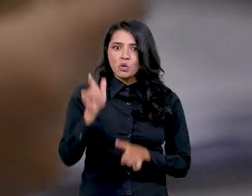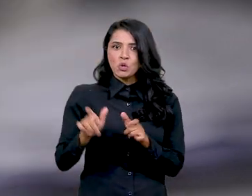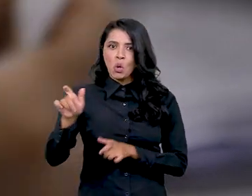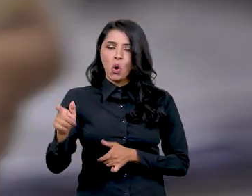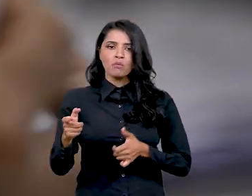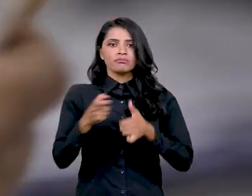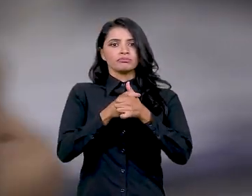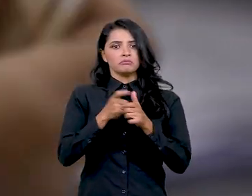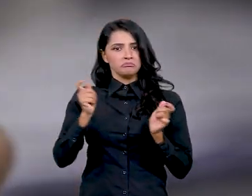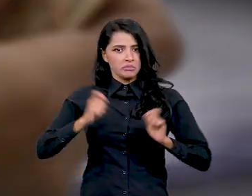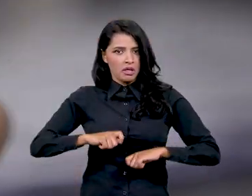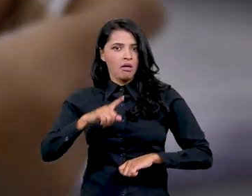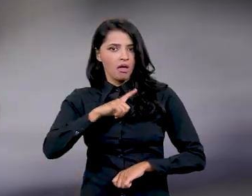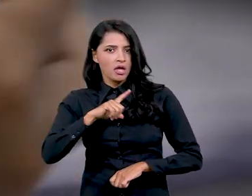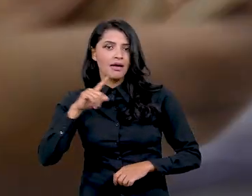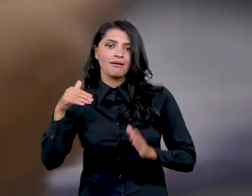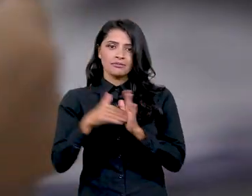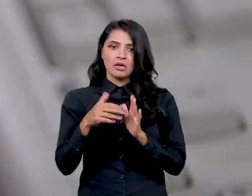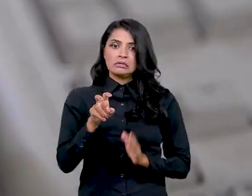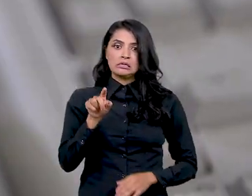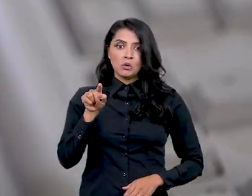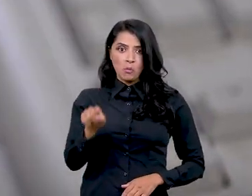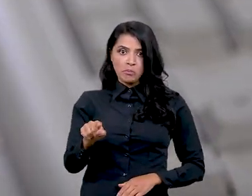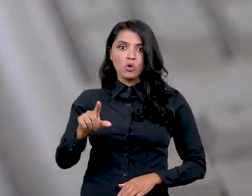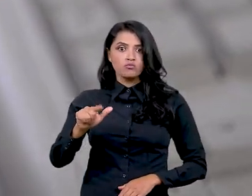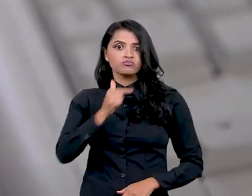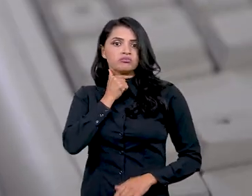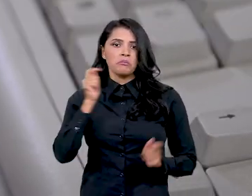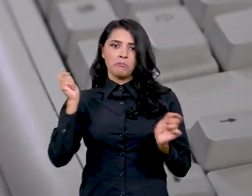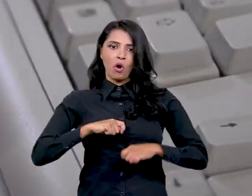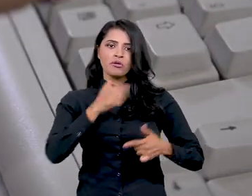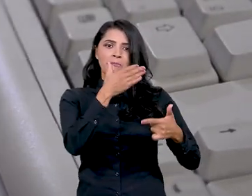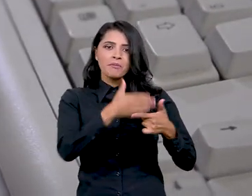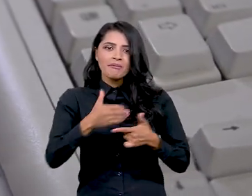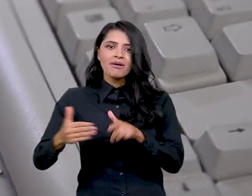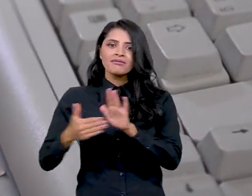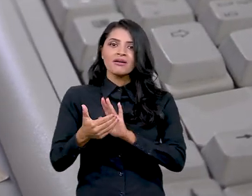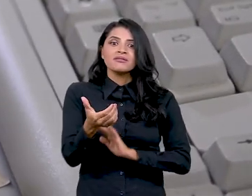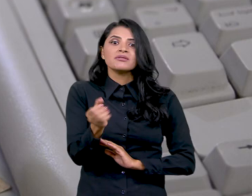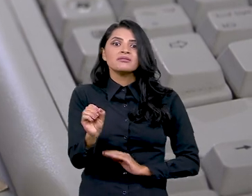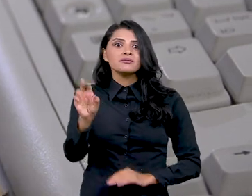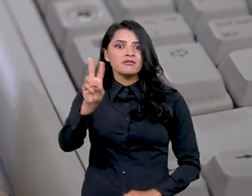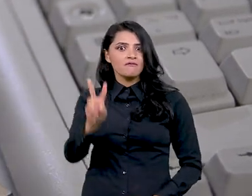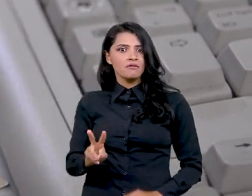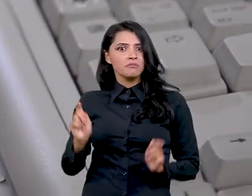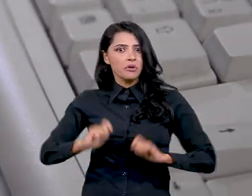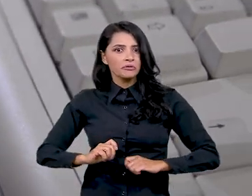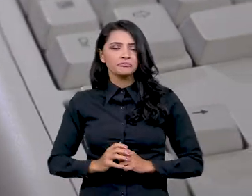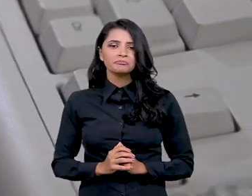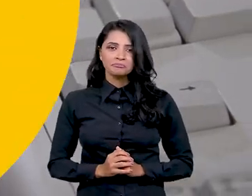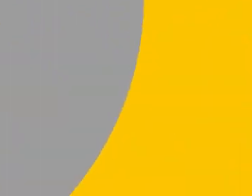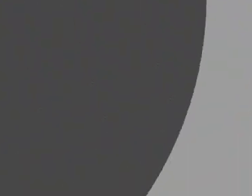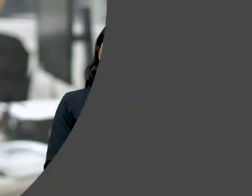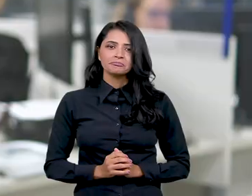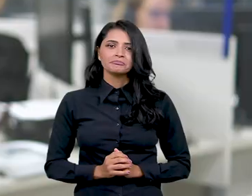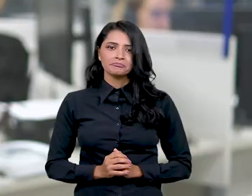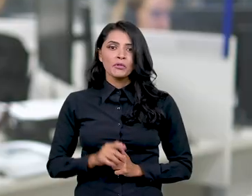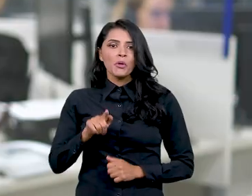milhões de inadimplentes. Quem tem dívidas de até 5 mil reais poderá parcelar em até 60 vezes.